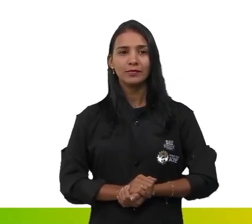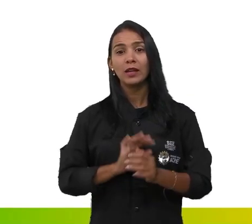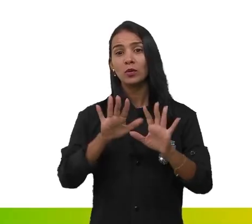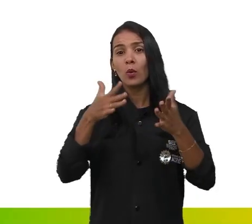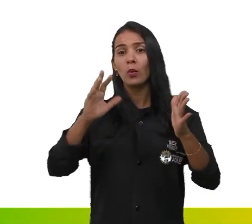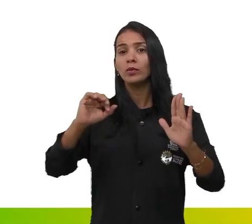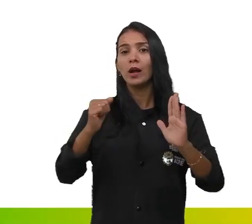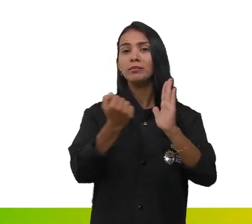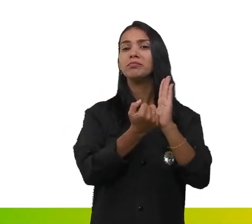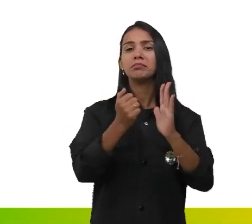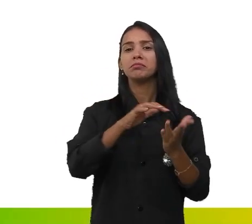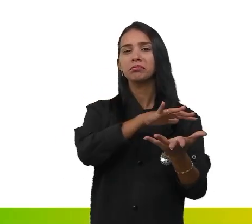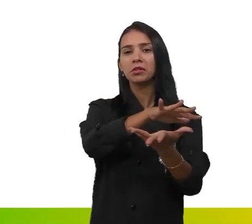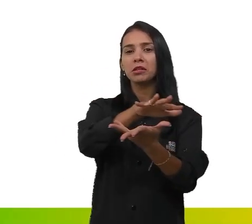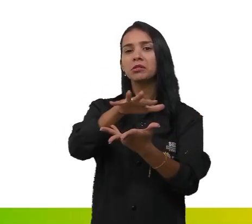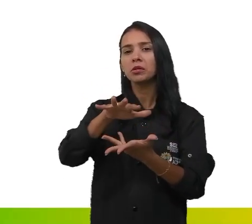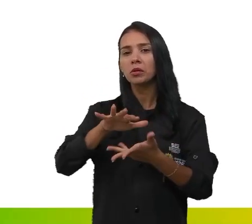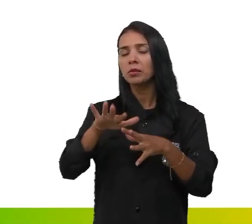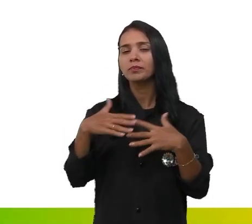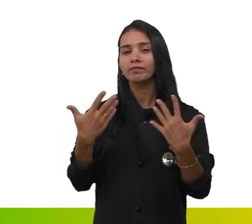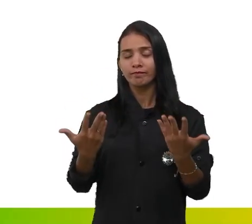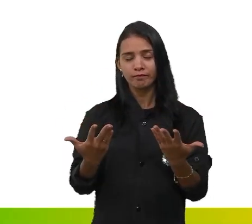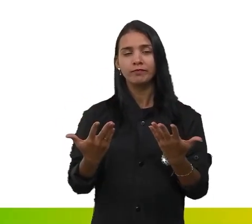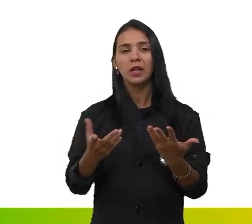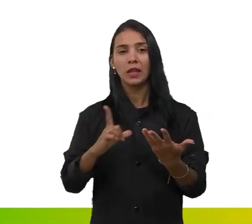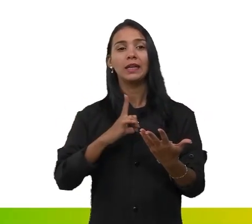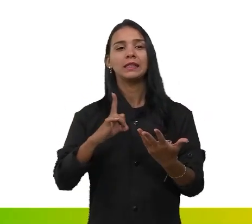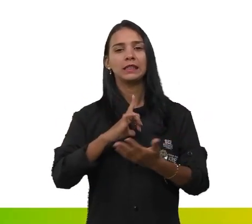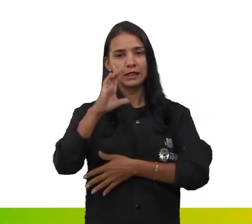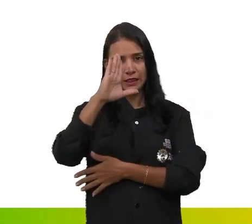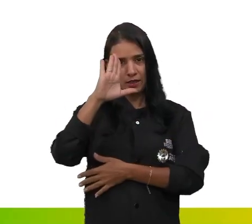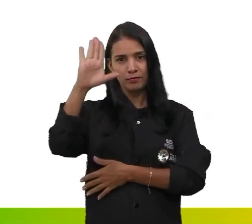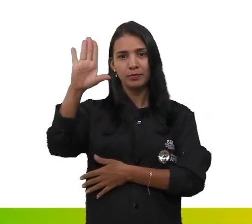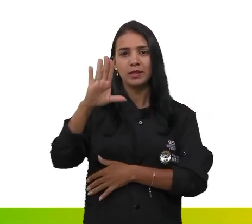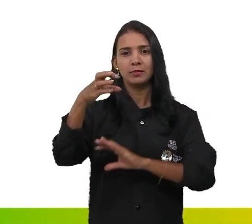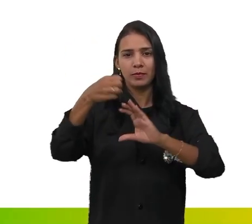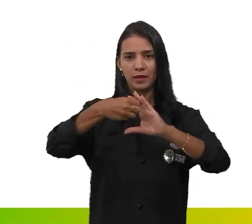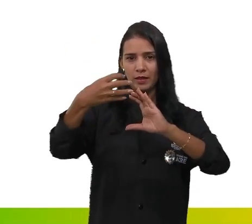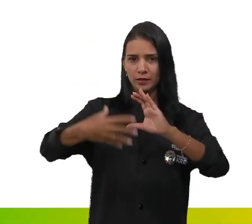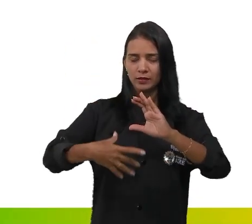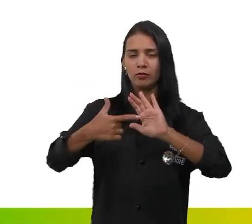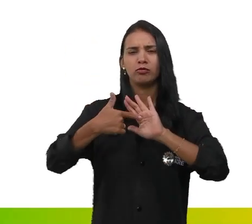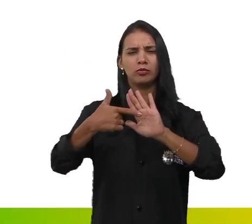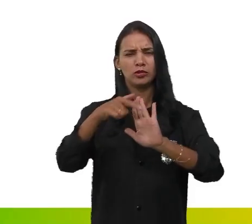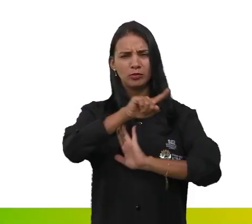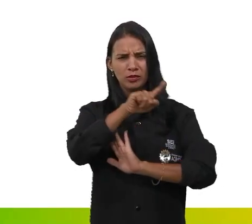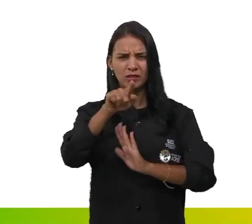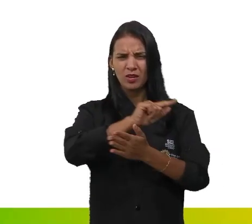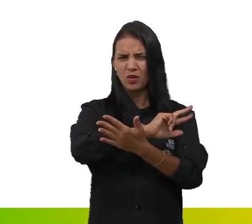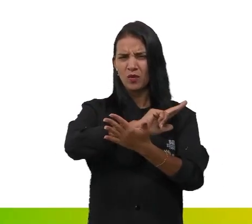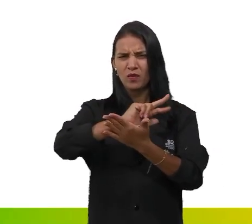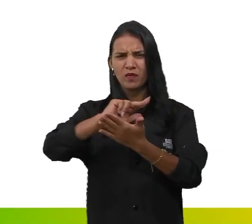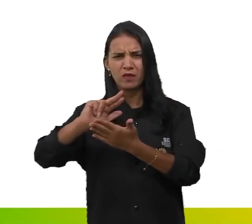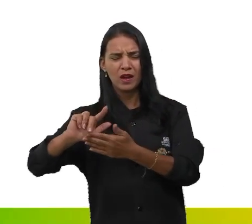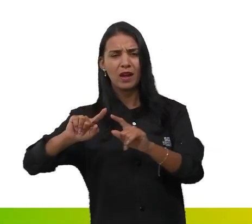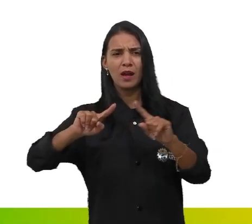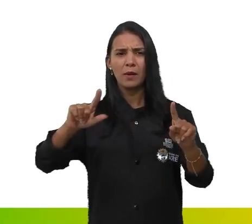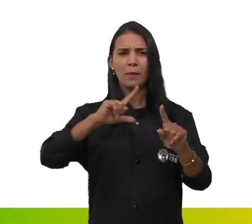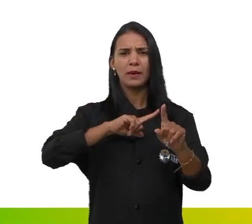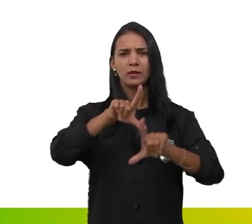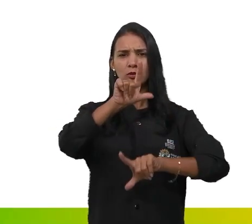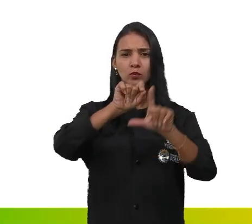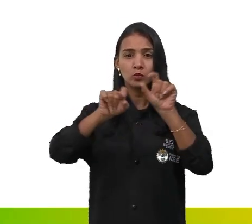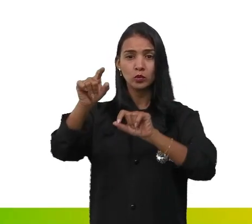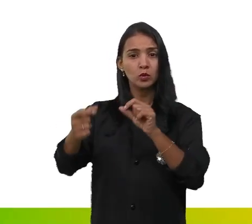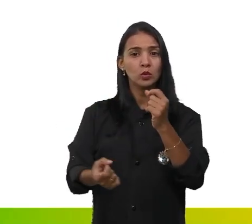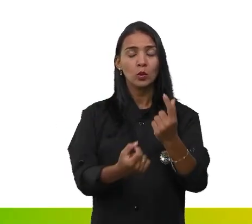impactos. Quais foram os impactos globais aí do período da Guerra Fria? São vários. Vamos acompanhar aqui.